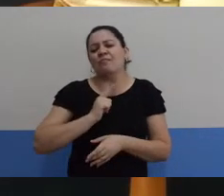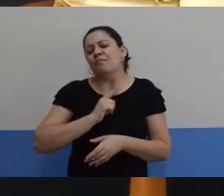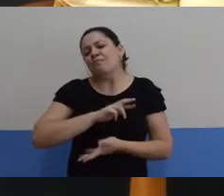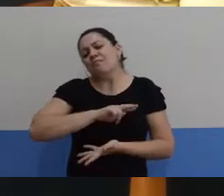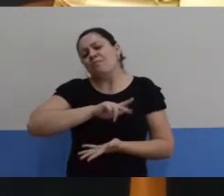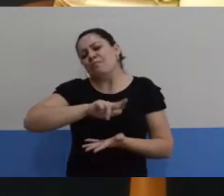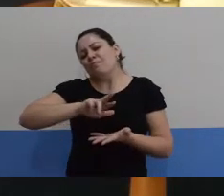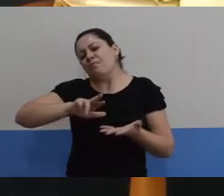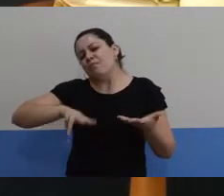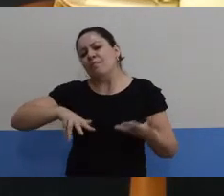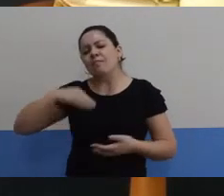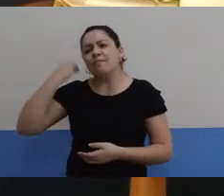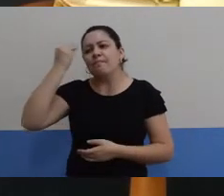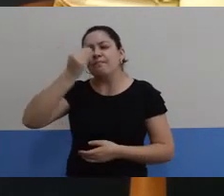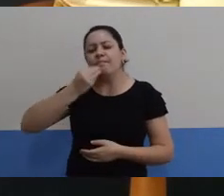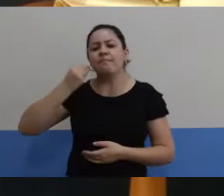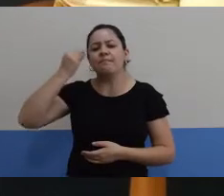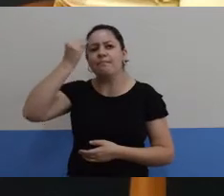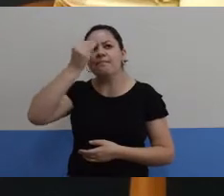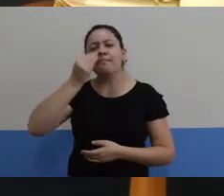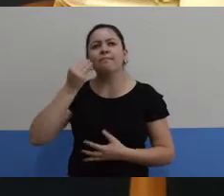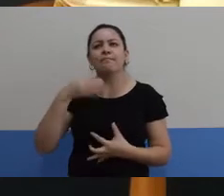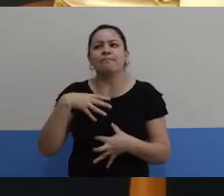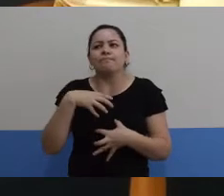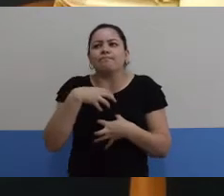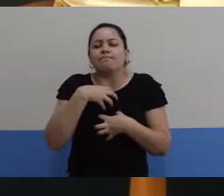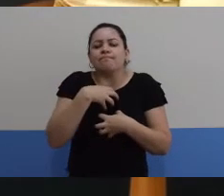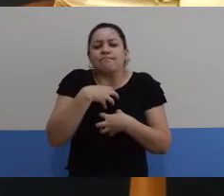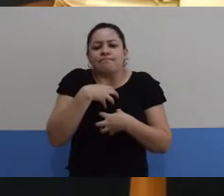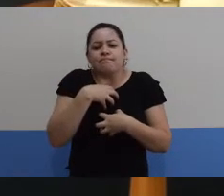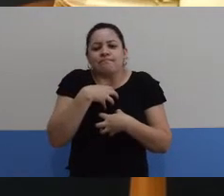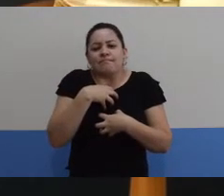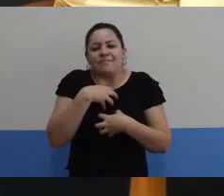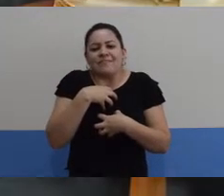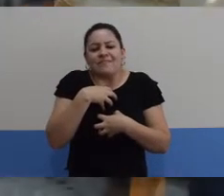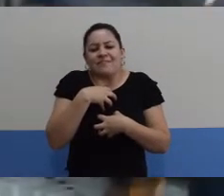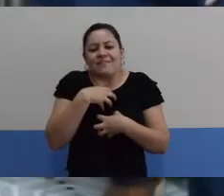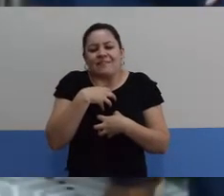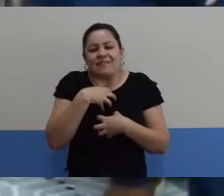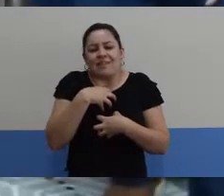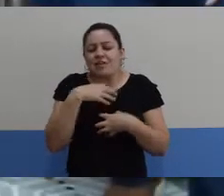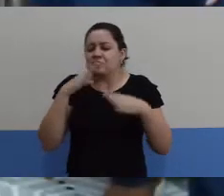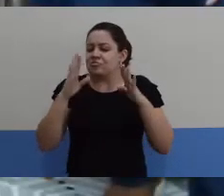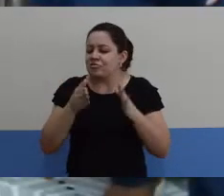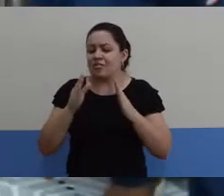experimentamos formas de sinodalidade, já em toda a